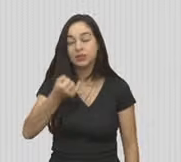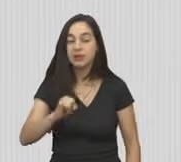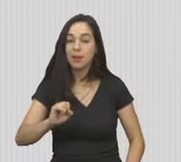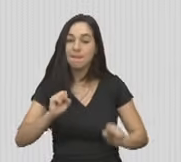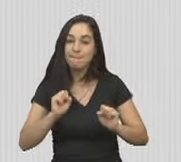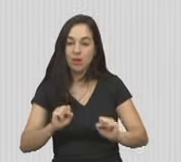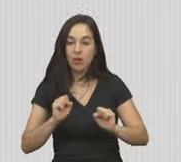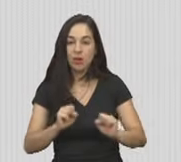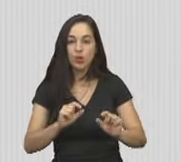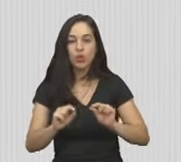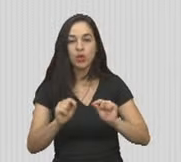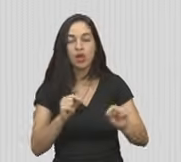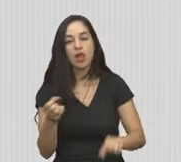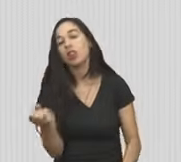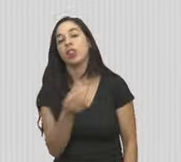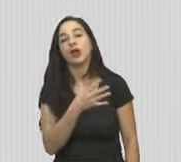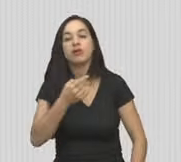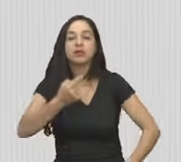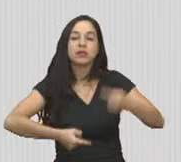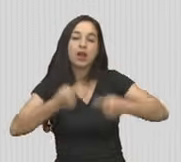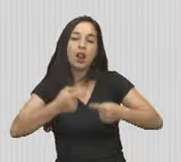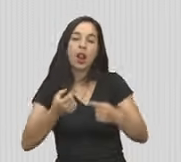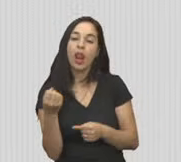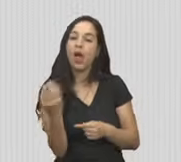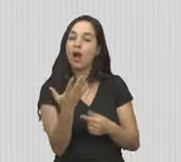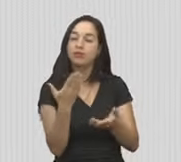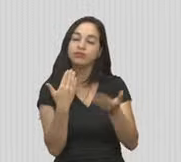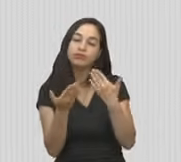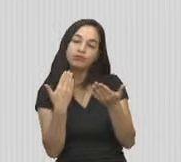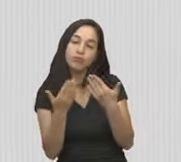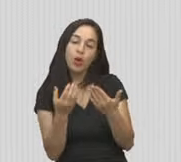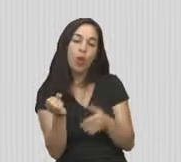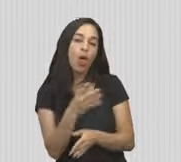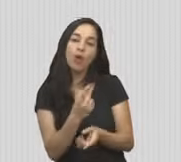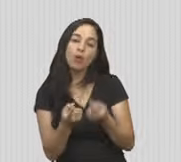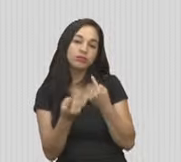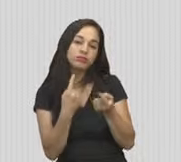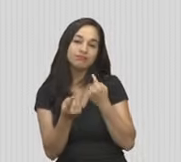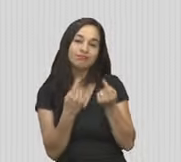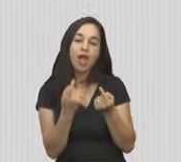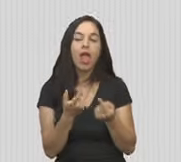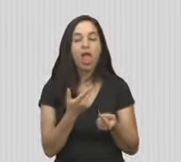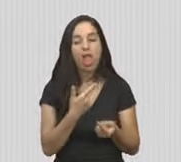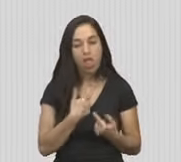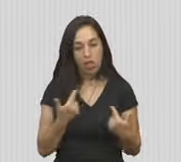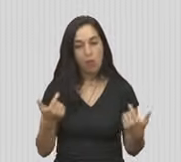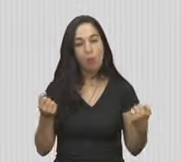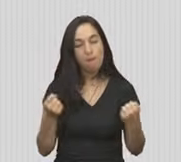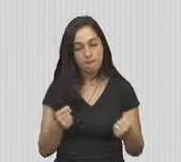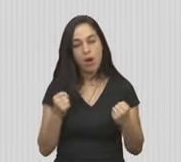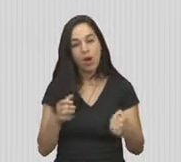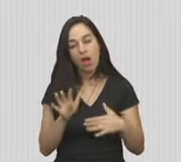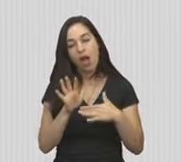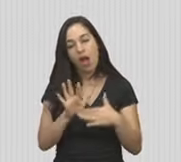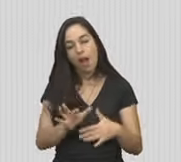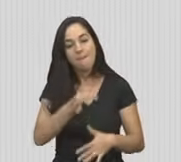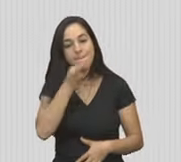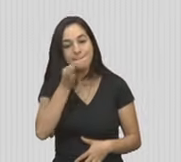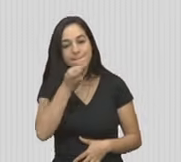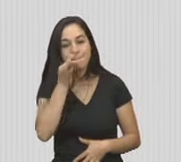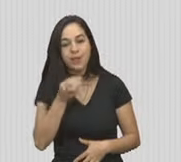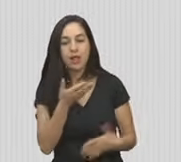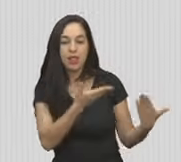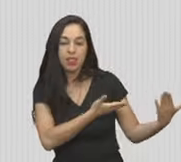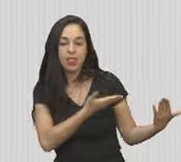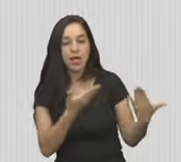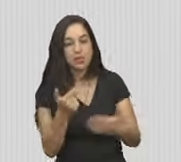gerar novos debates, novas discussões, eu me coloco à disposição para poder contribuir, seja